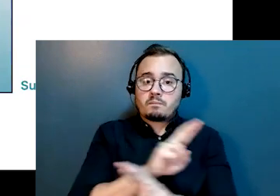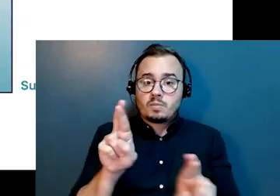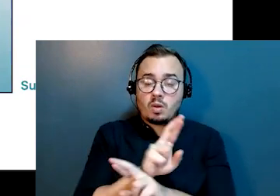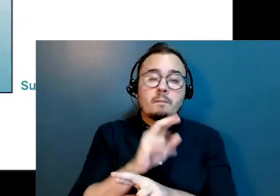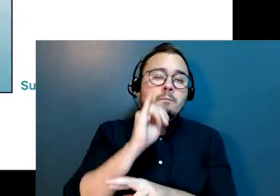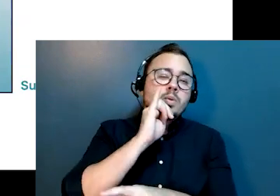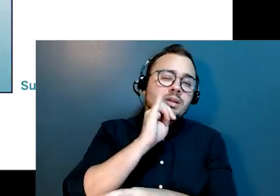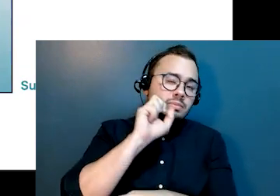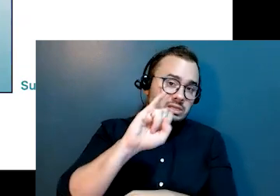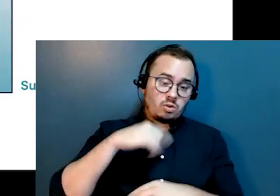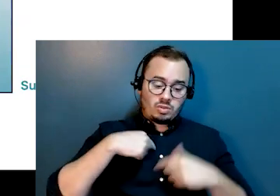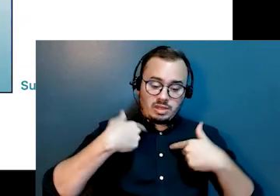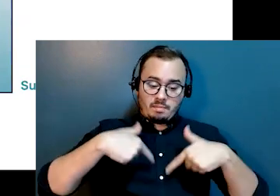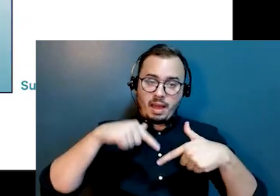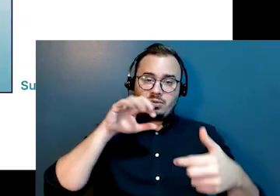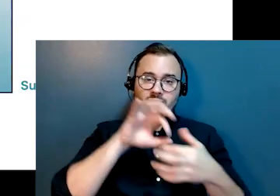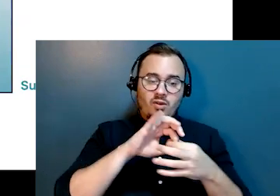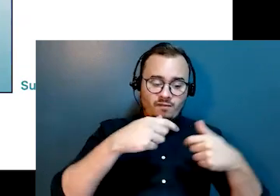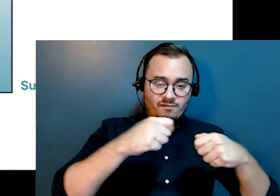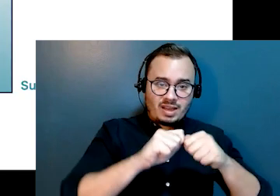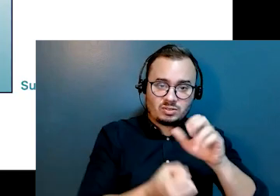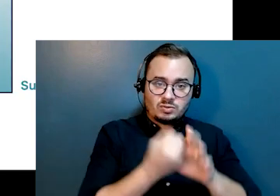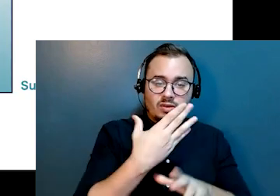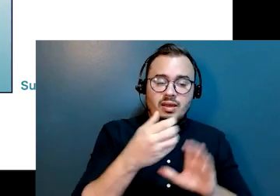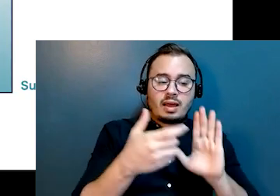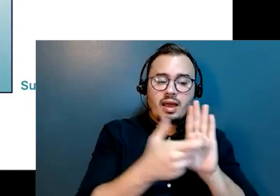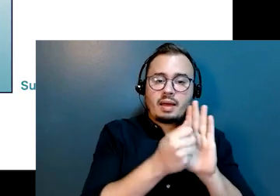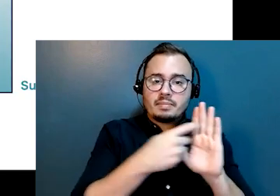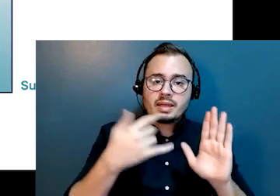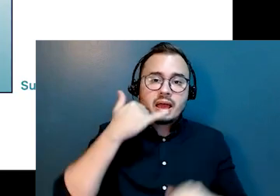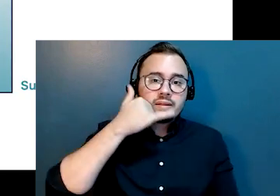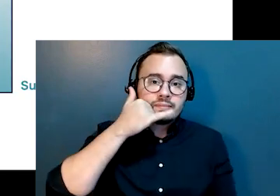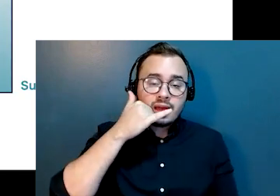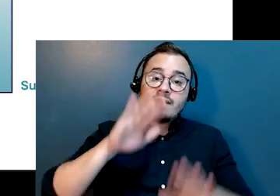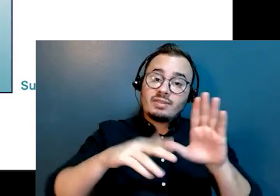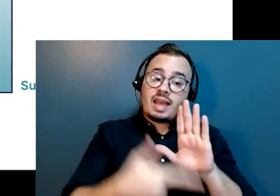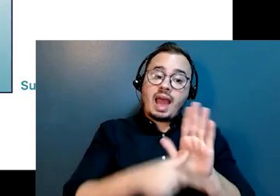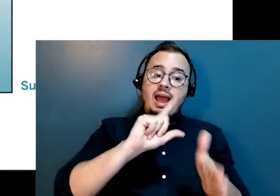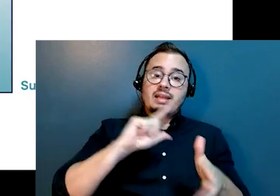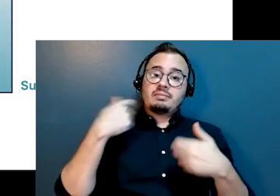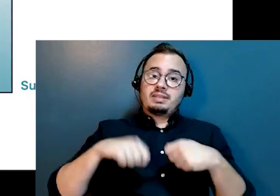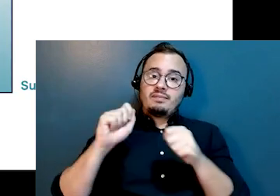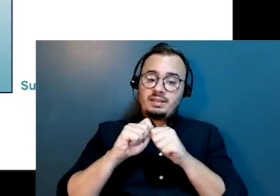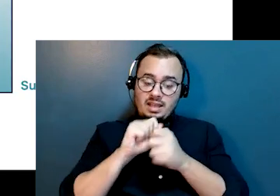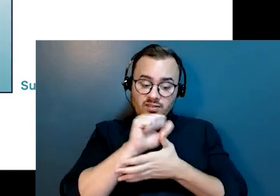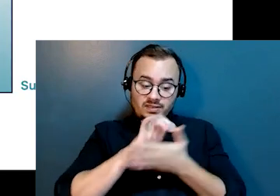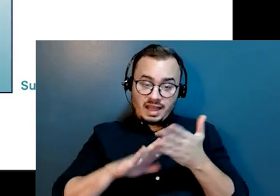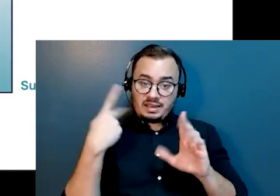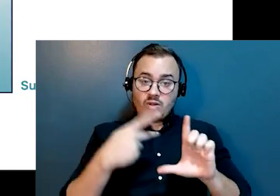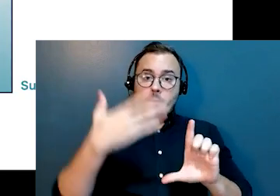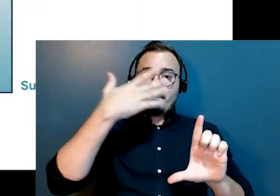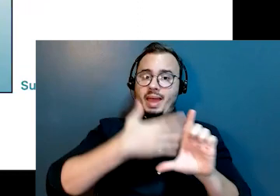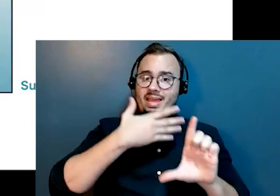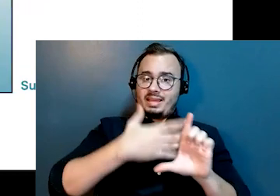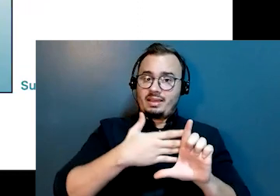a minha atividade precise que antes seja feita uma atividade no back-end. e por isso eu não consigo puxar ela. E